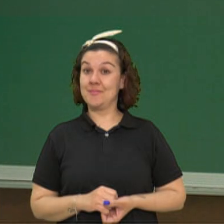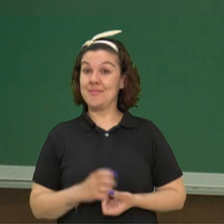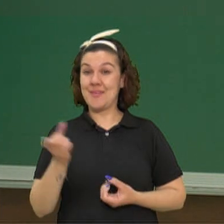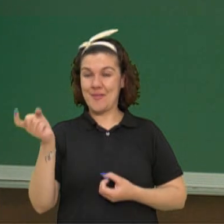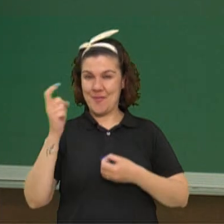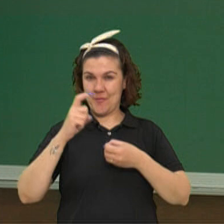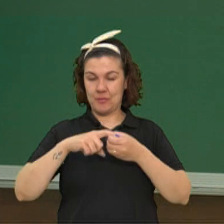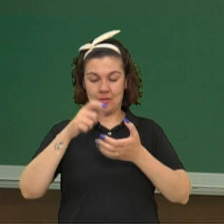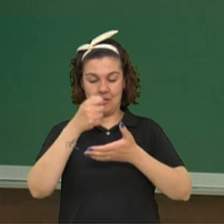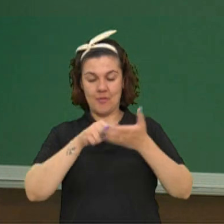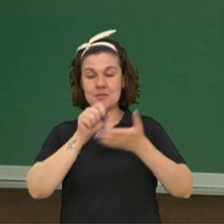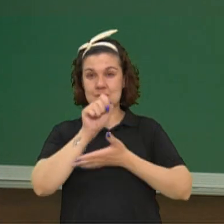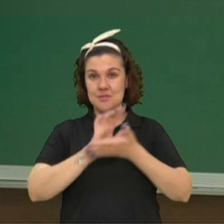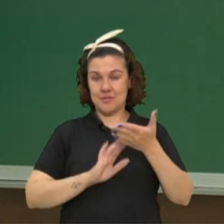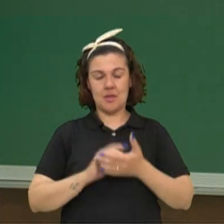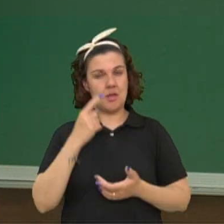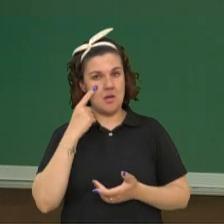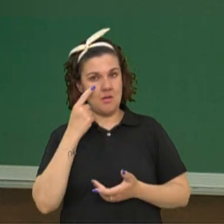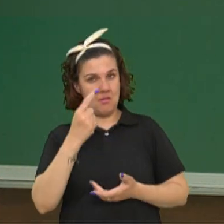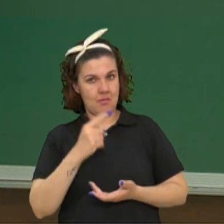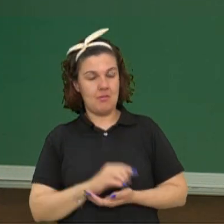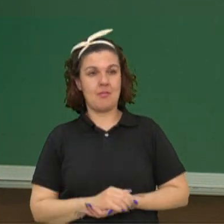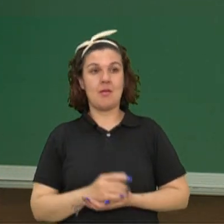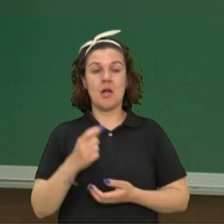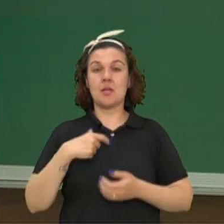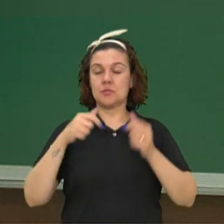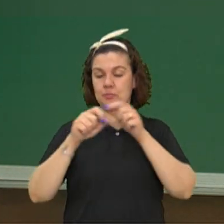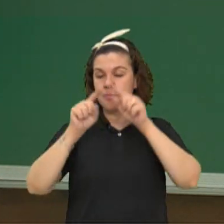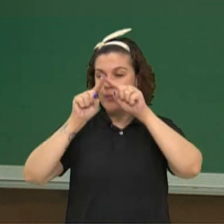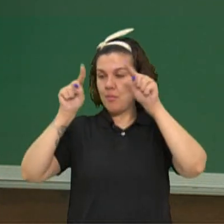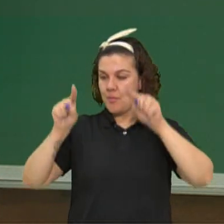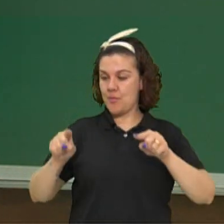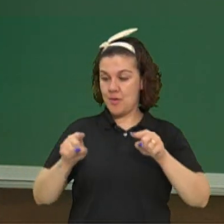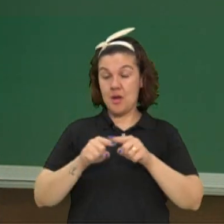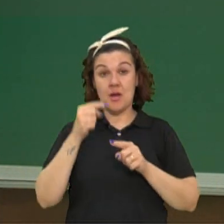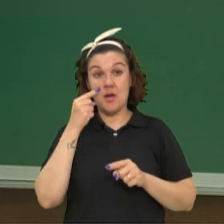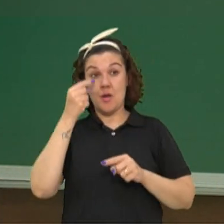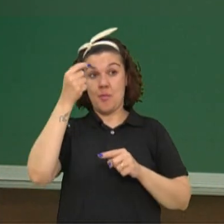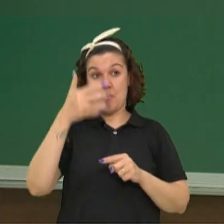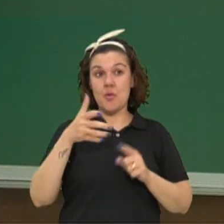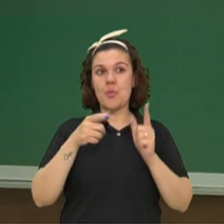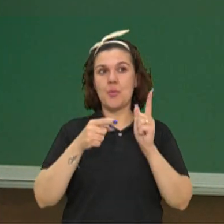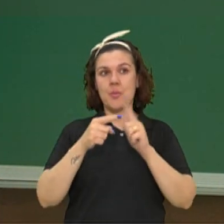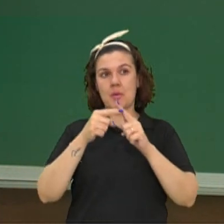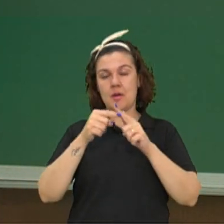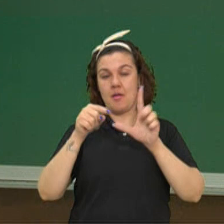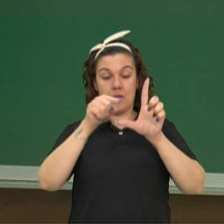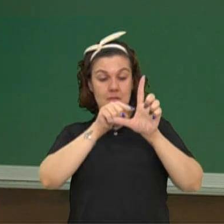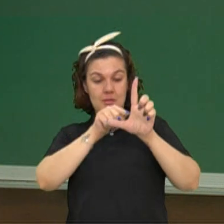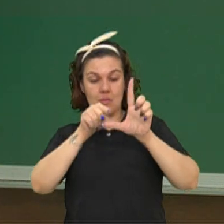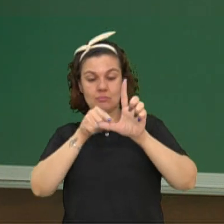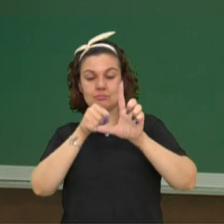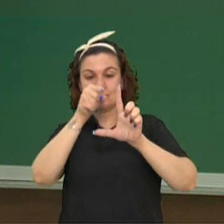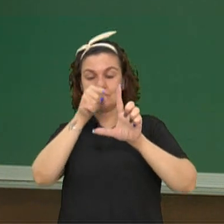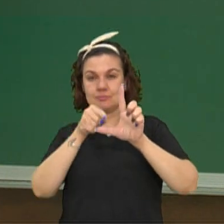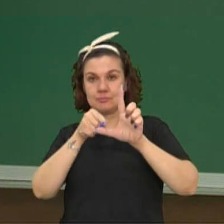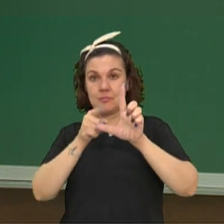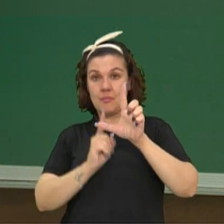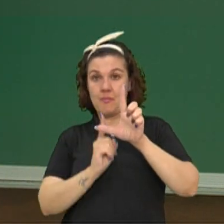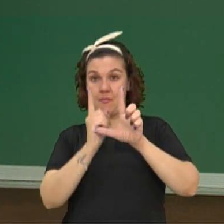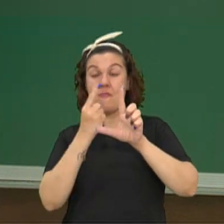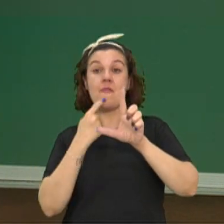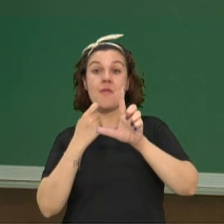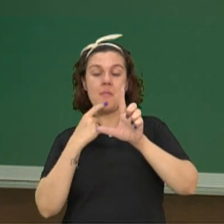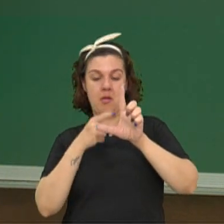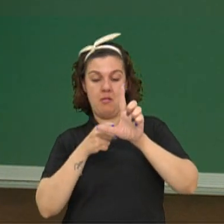Vamos corrigir o exercício. Olha só, ele deu um gráfico e ele mostra aqui que a variação da entalpia reticular, seta apontando